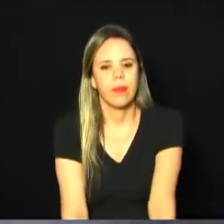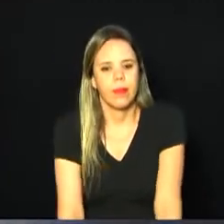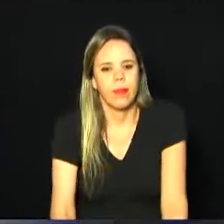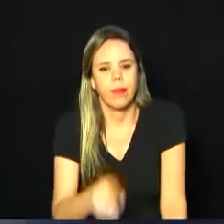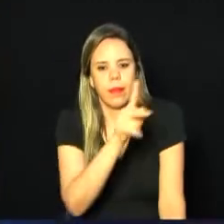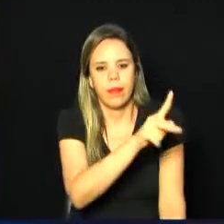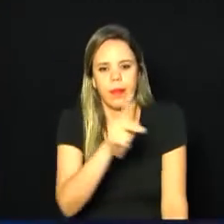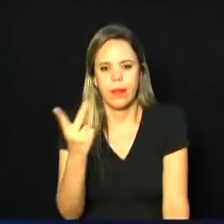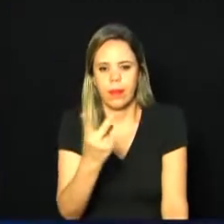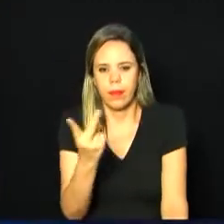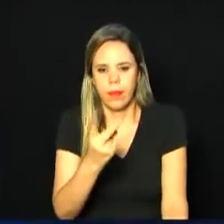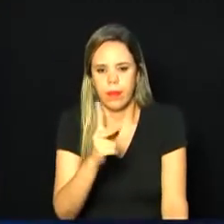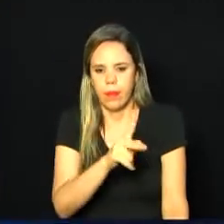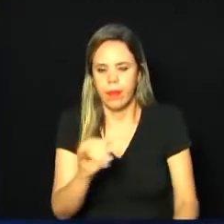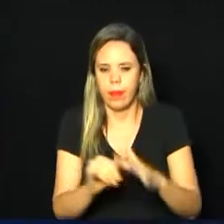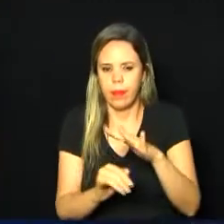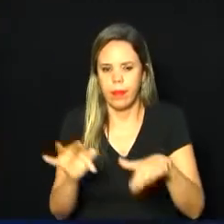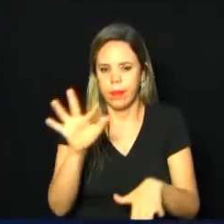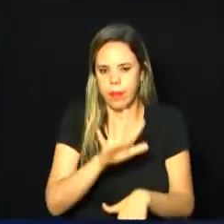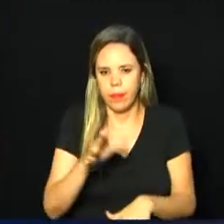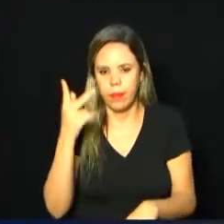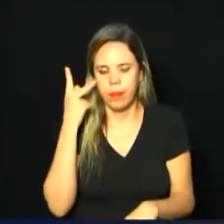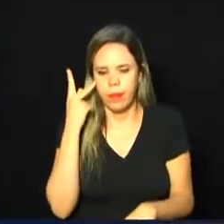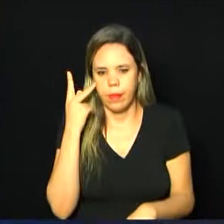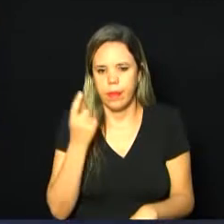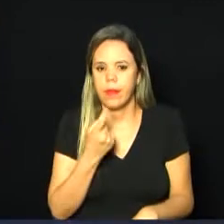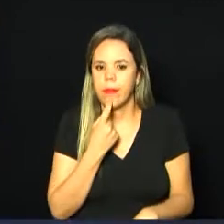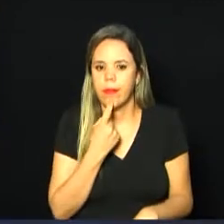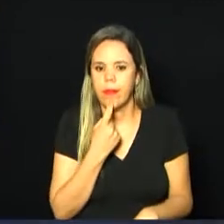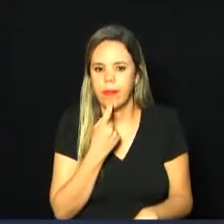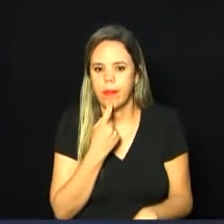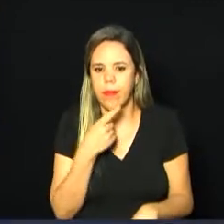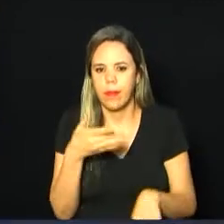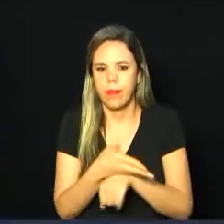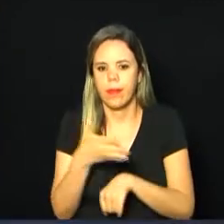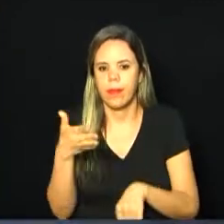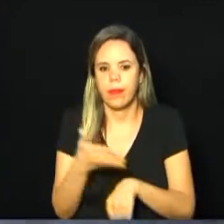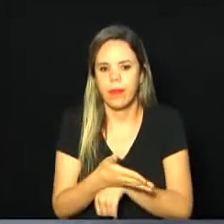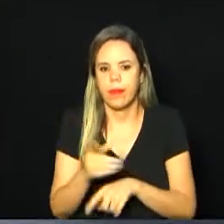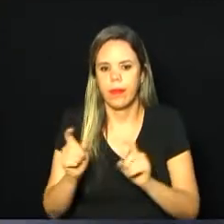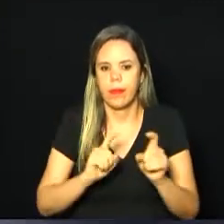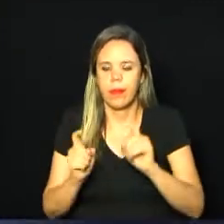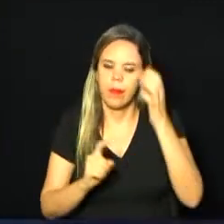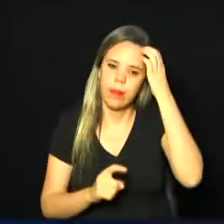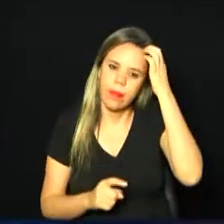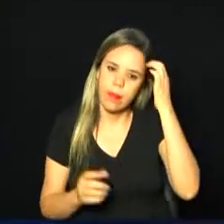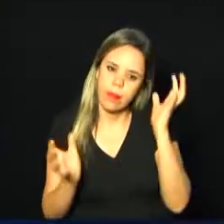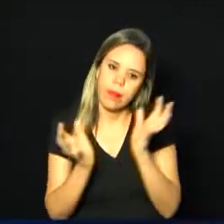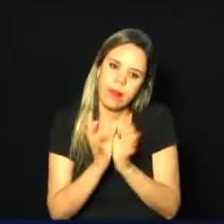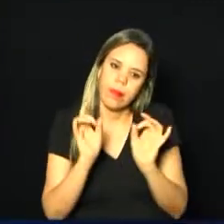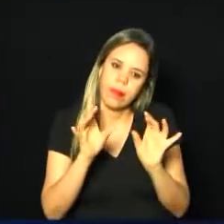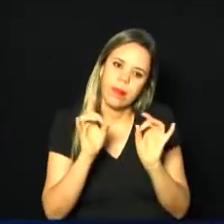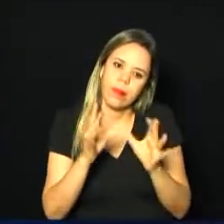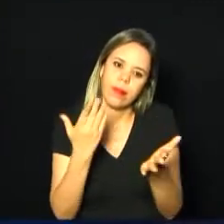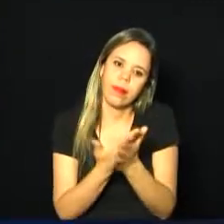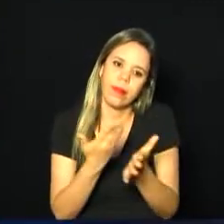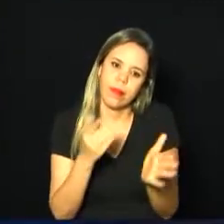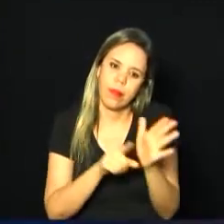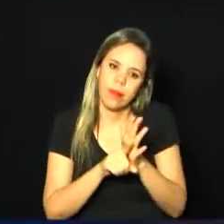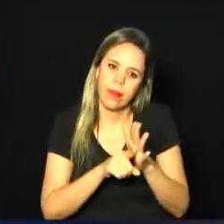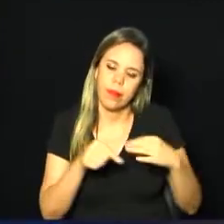professores do Instituto Federal São Paulo Campos Campinas participam da reunião da comissão especial de estudos